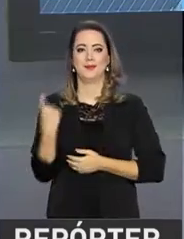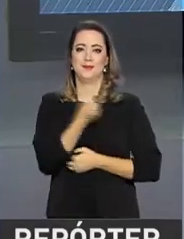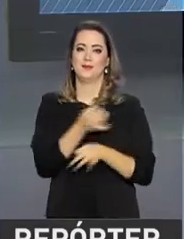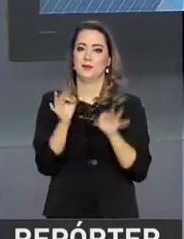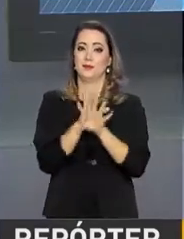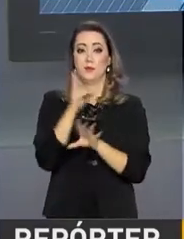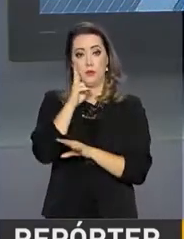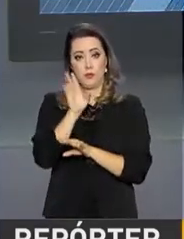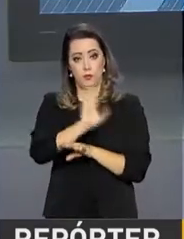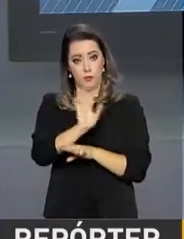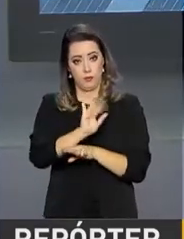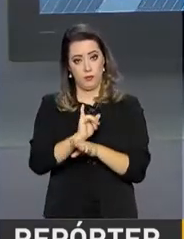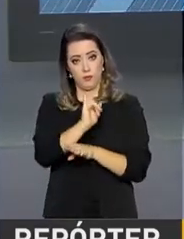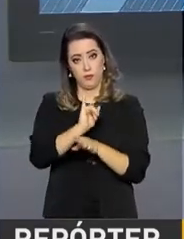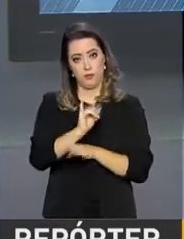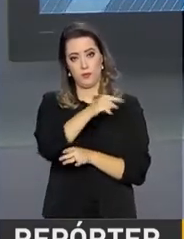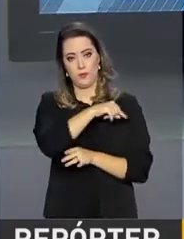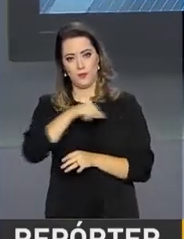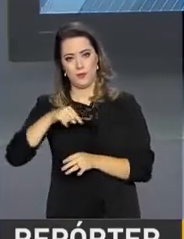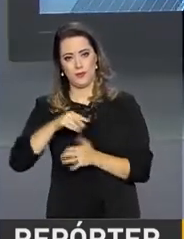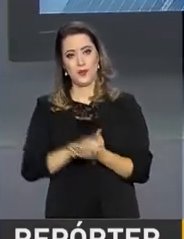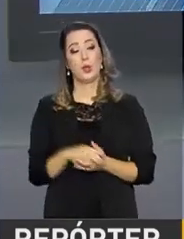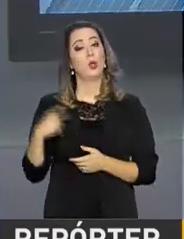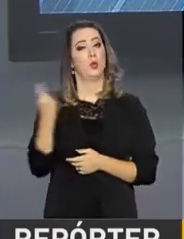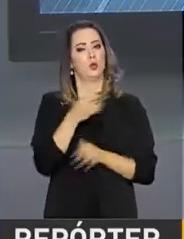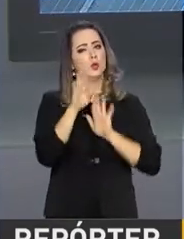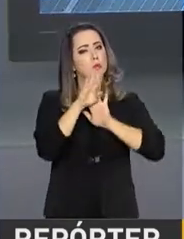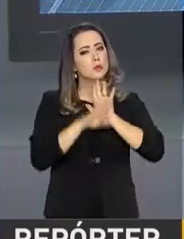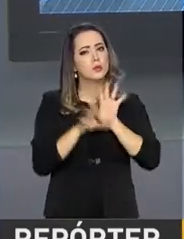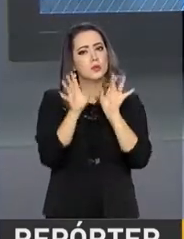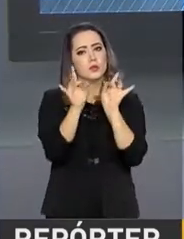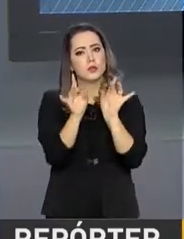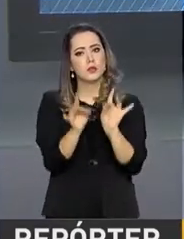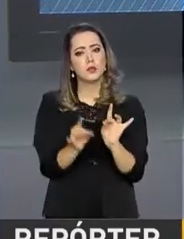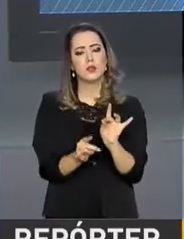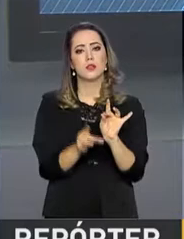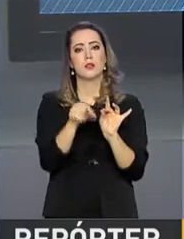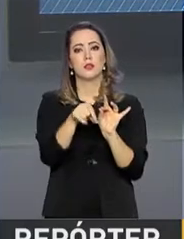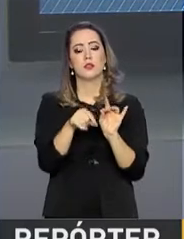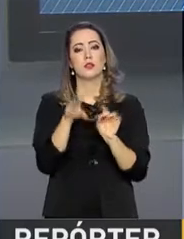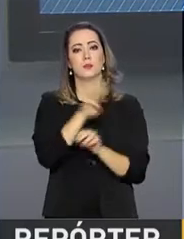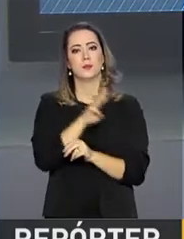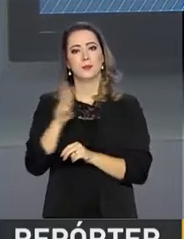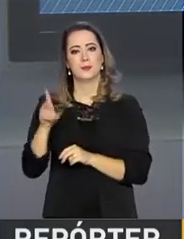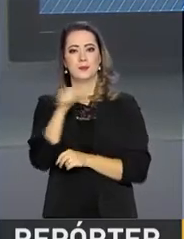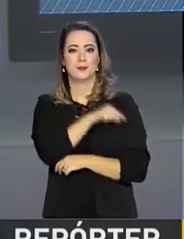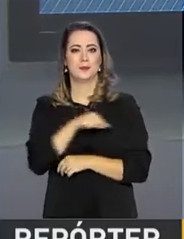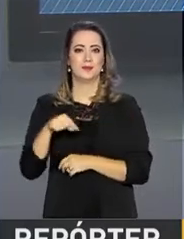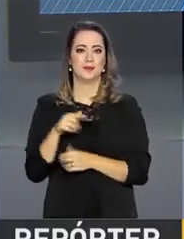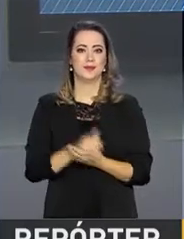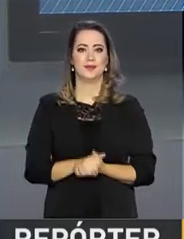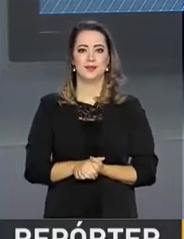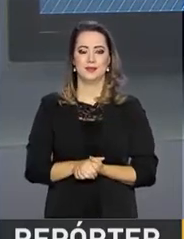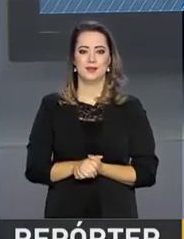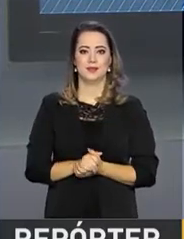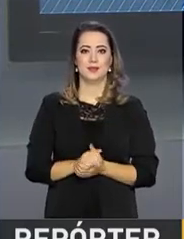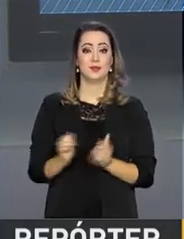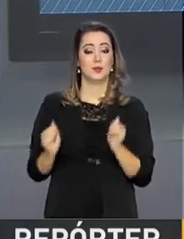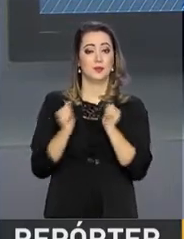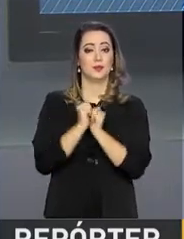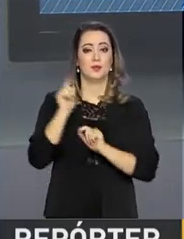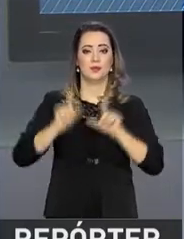por aqui você pode rever as reportagens no youtube e toda a nossa programação também está na página da nbr na internet